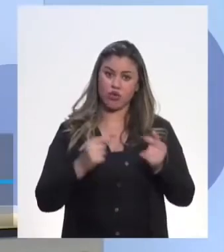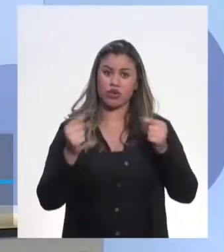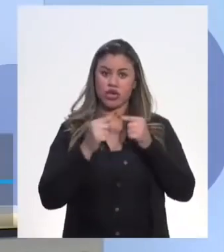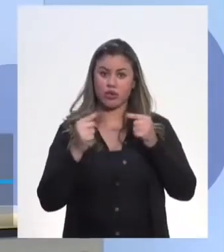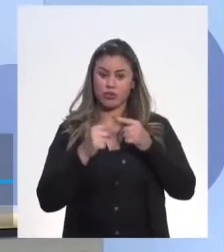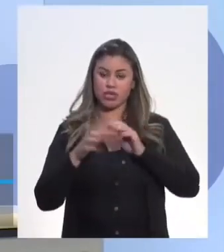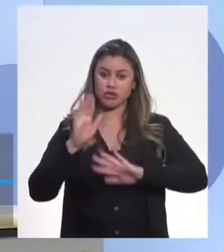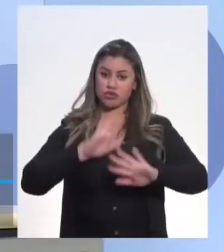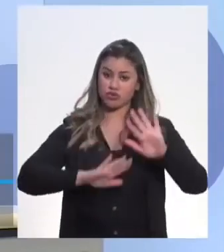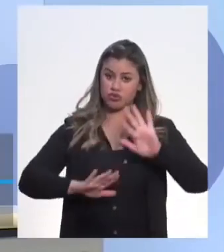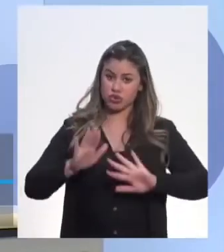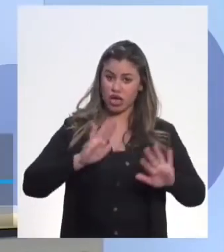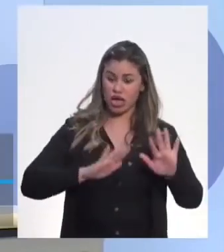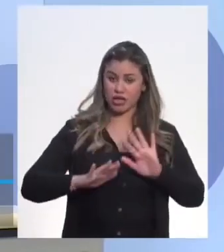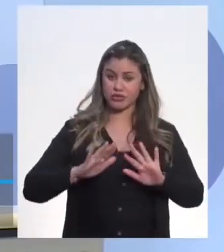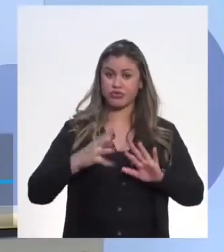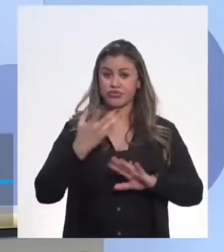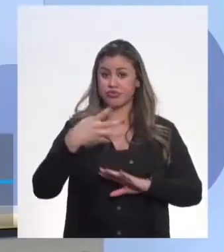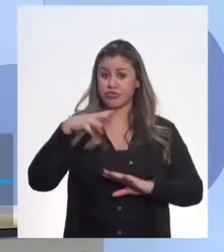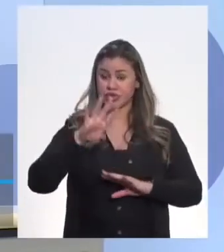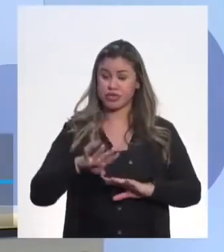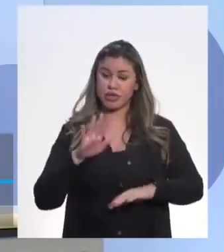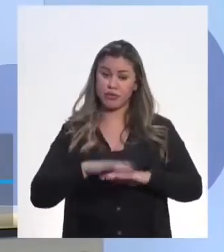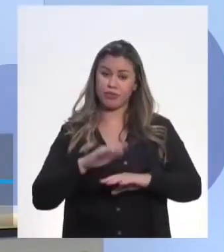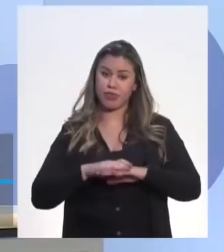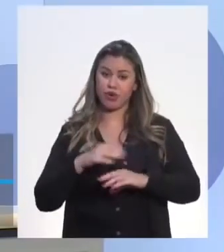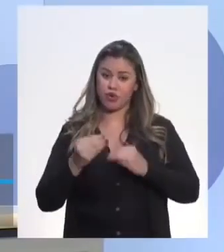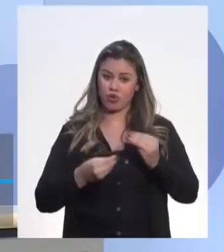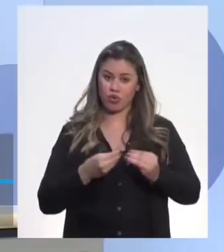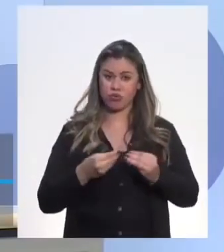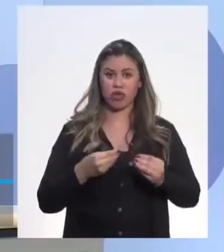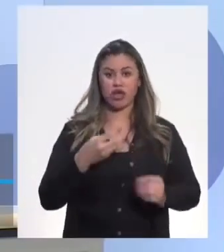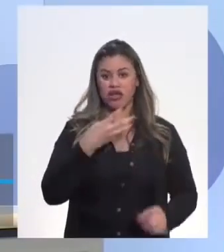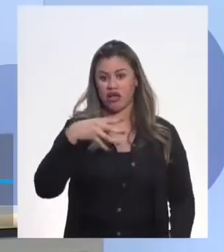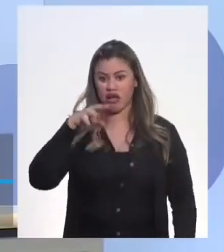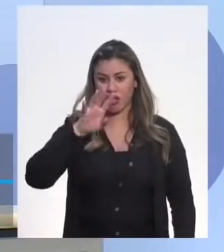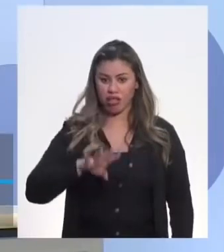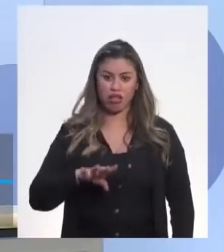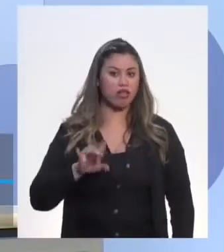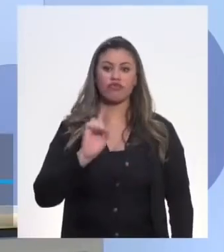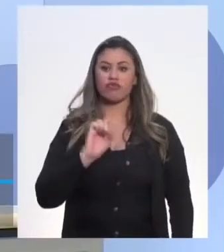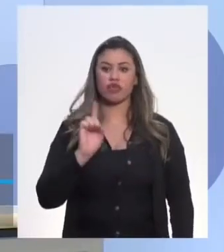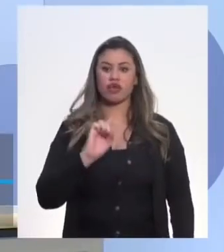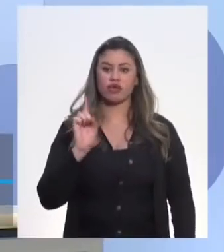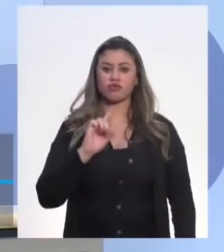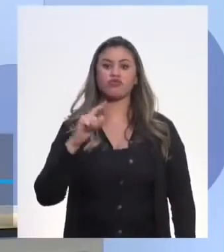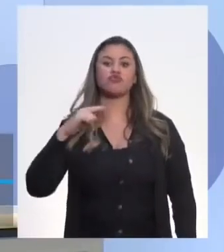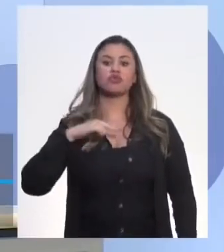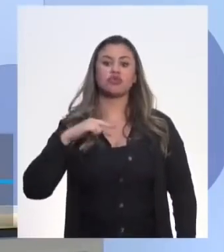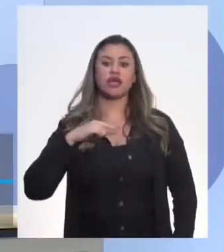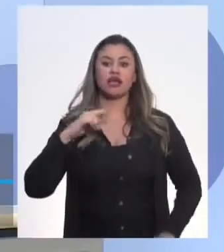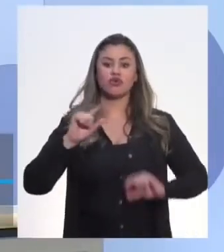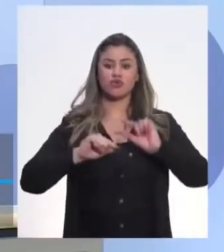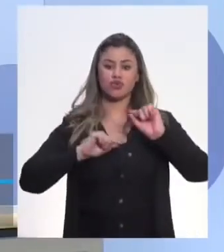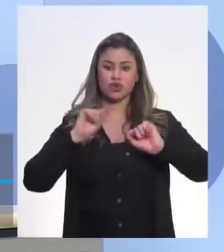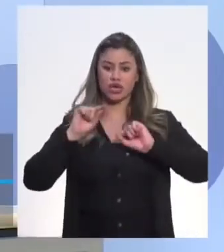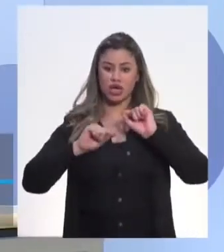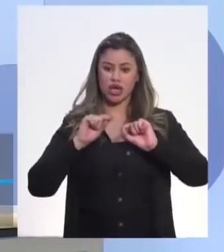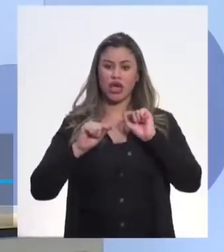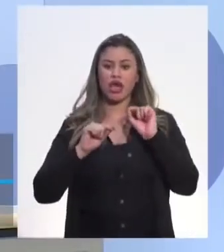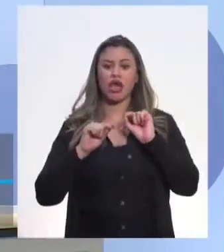como elaborar esse tipo de planilha não é apenas linha e coluna né tem que ter na uma todo uma